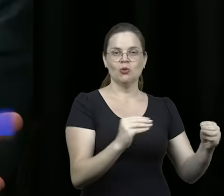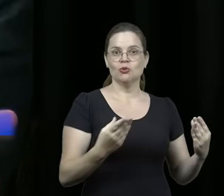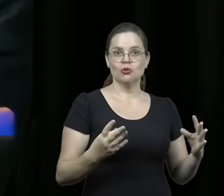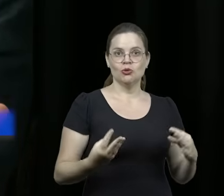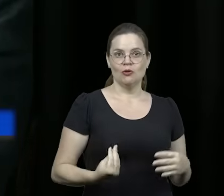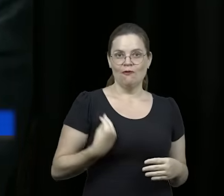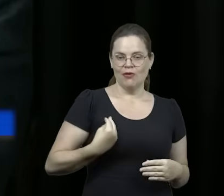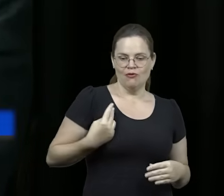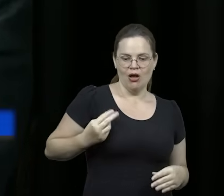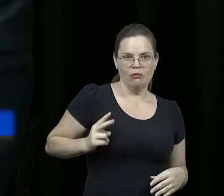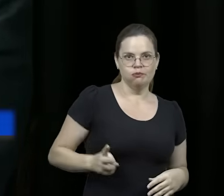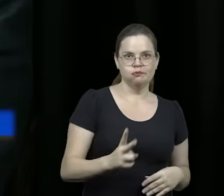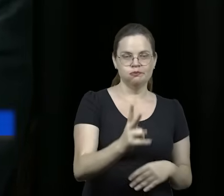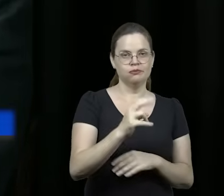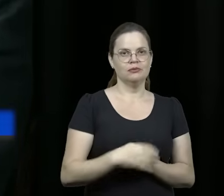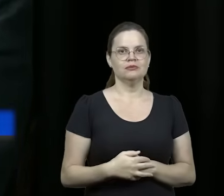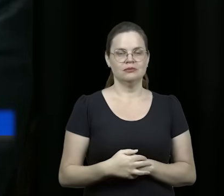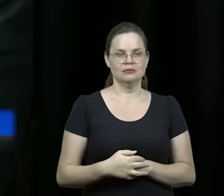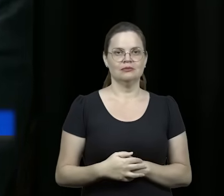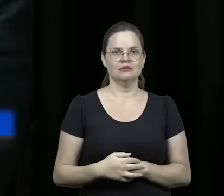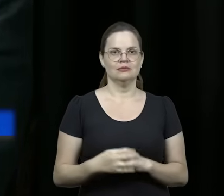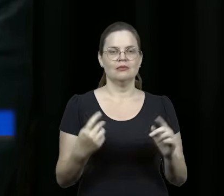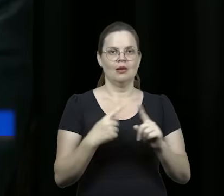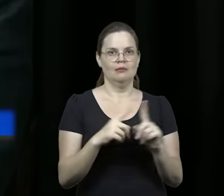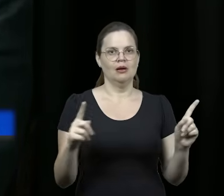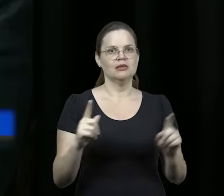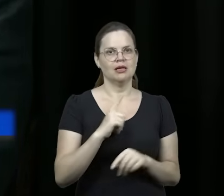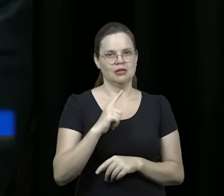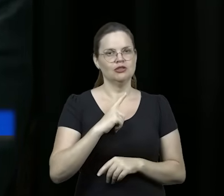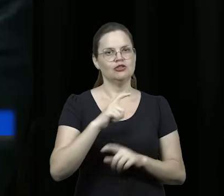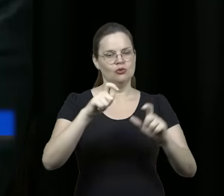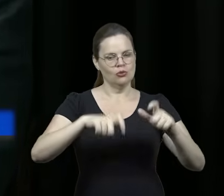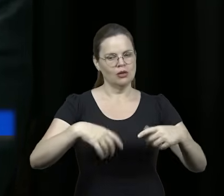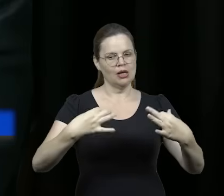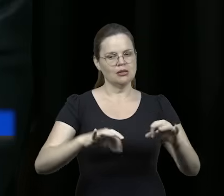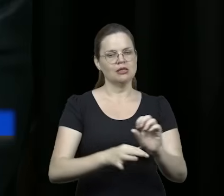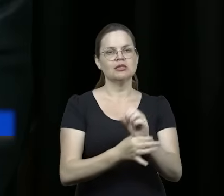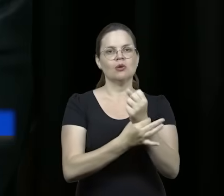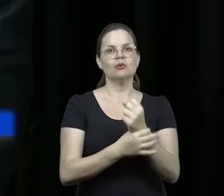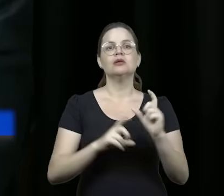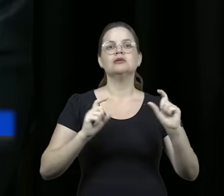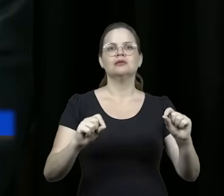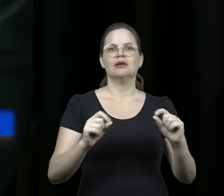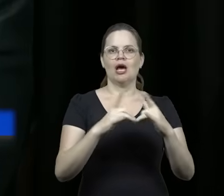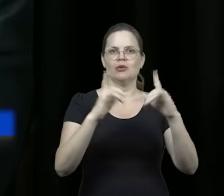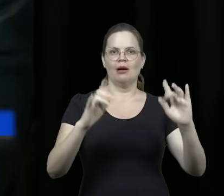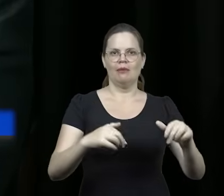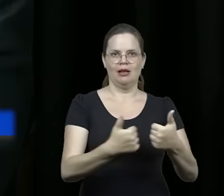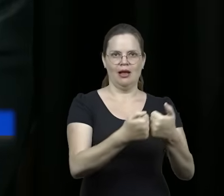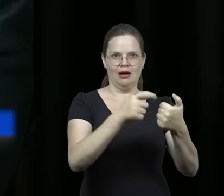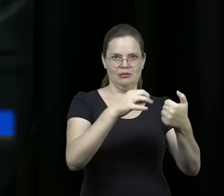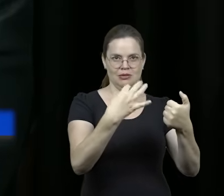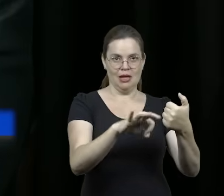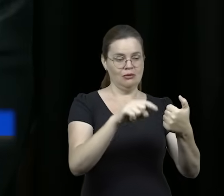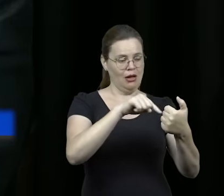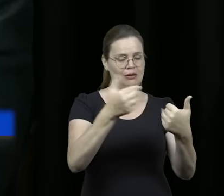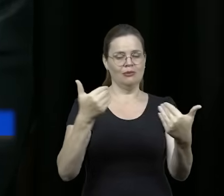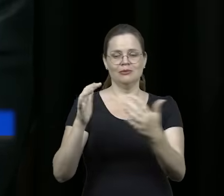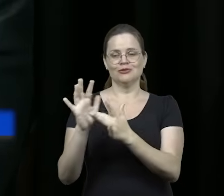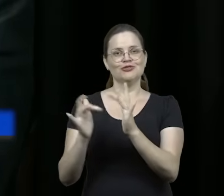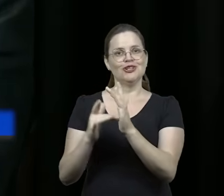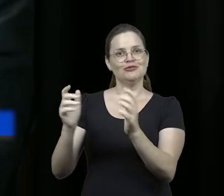condição impossível. Mas eles tinham um esconderijo. Então, nós precisamos, o Senhor